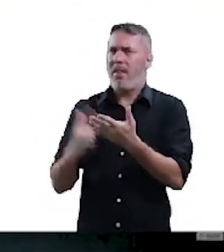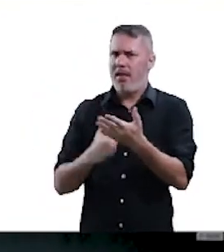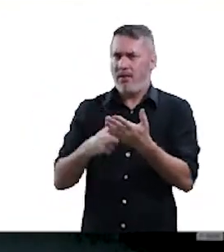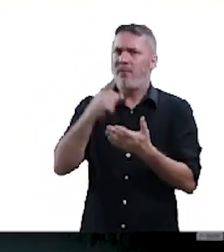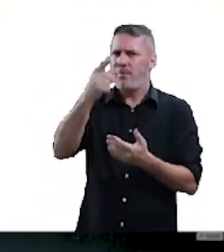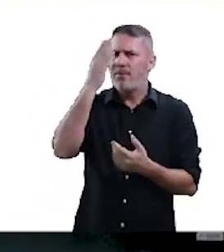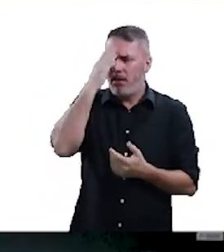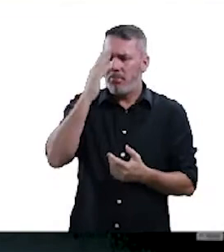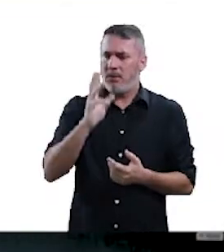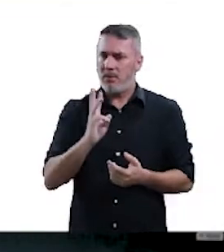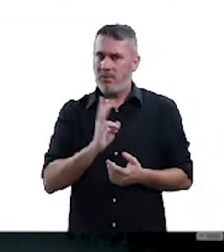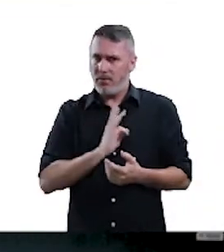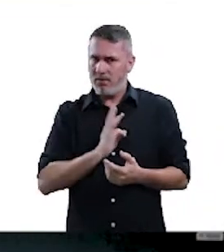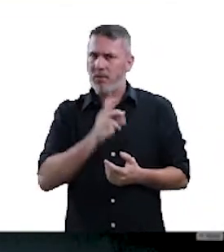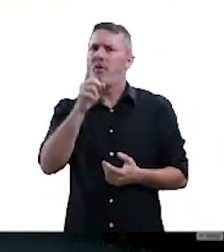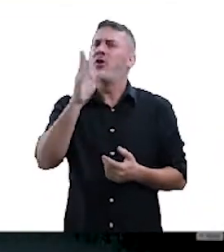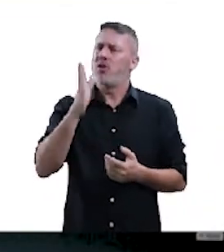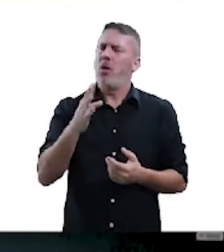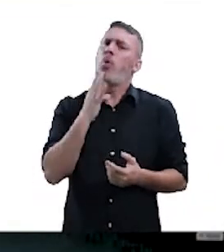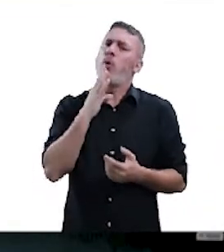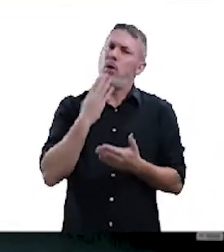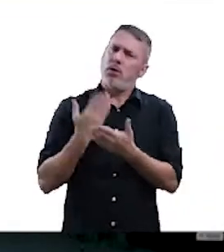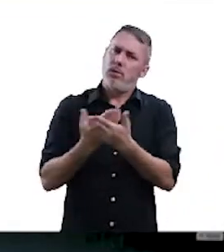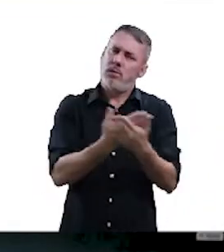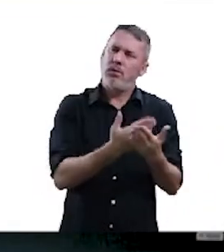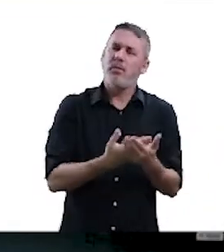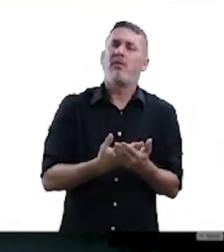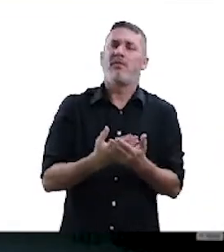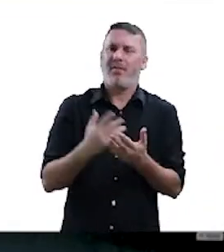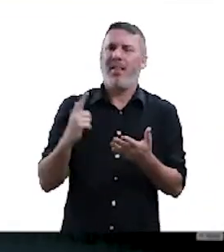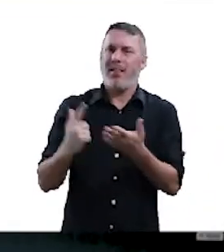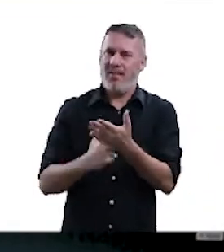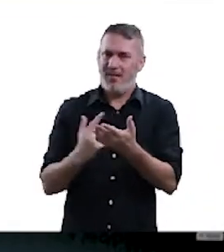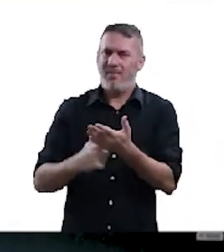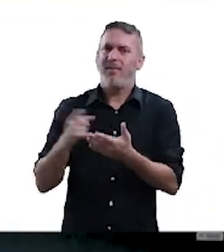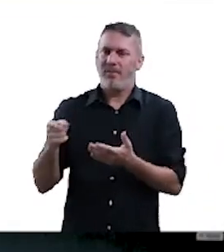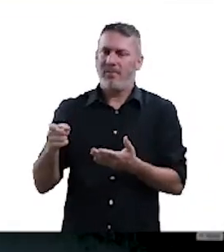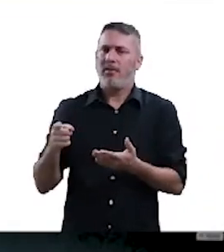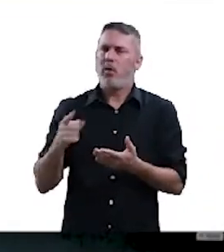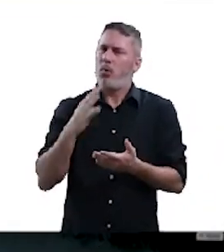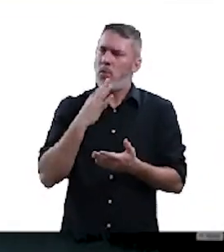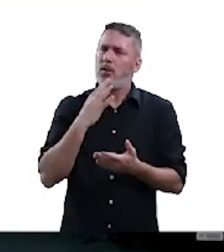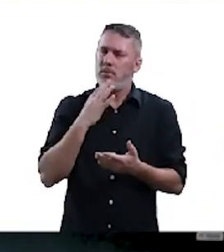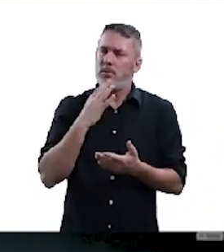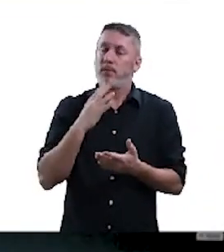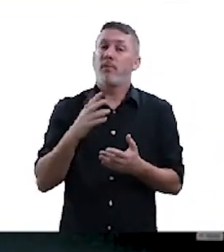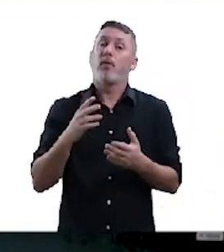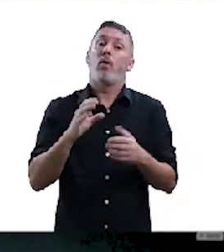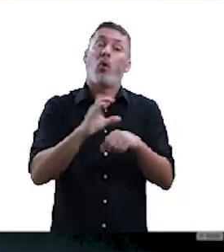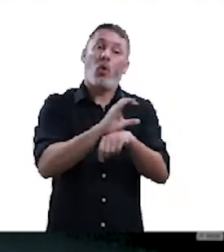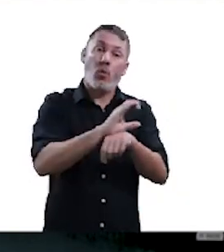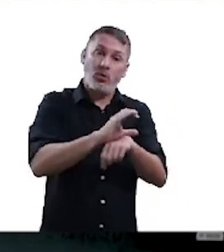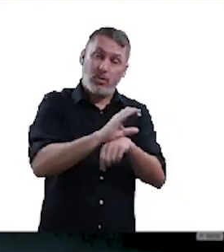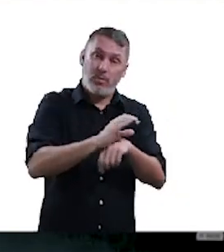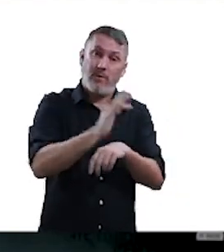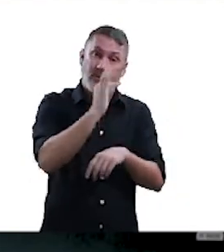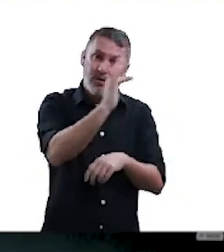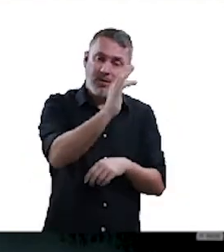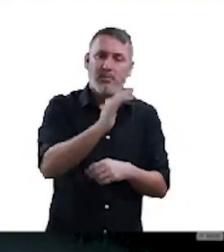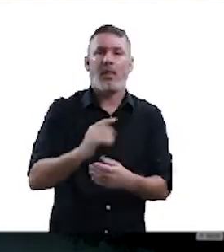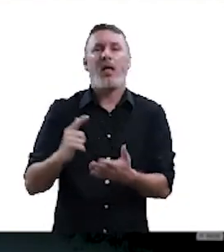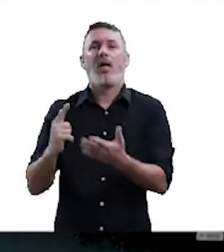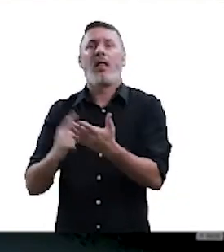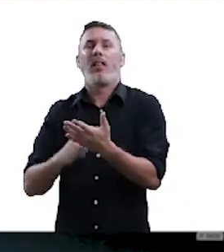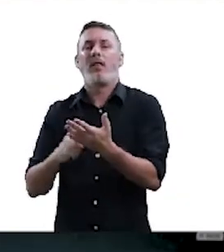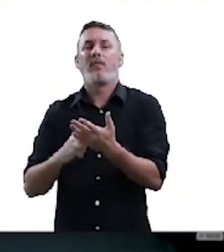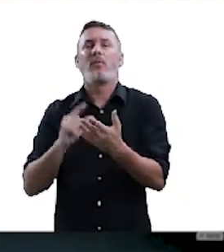aluno do 3º ano, já ouviu falar porque estudam modernismo. Modernidade líquida e Constituição Federal.